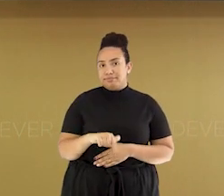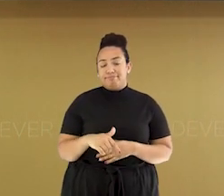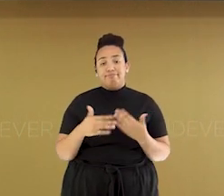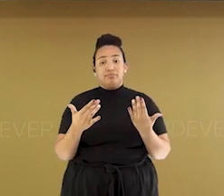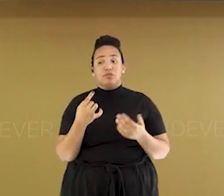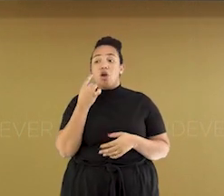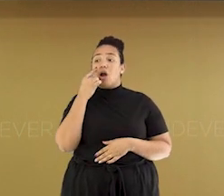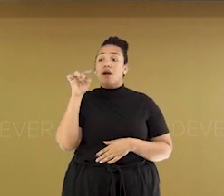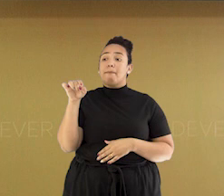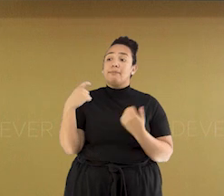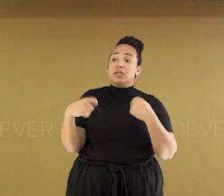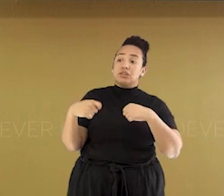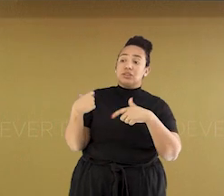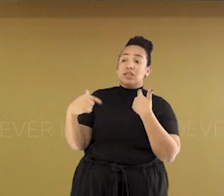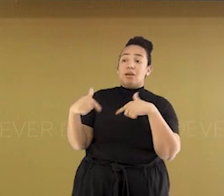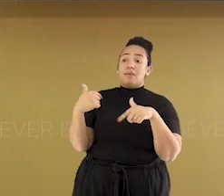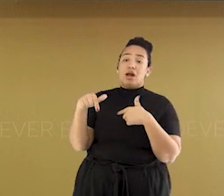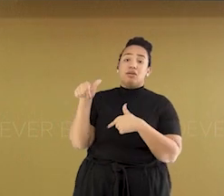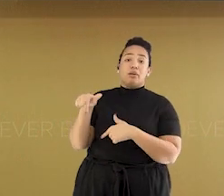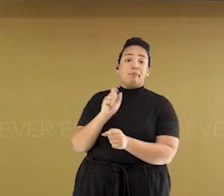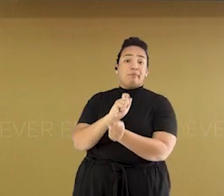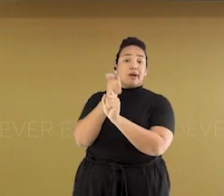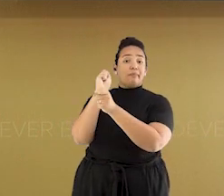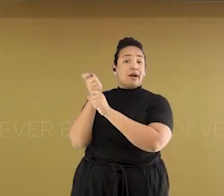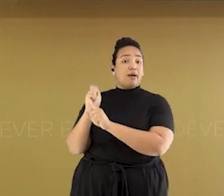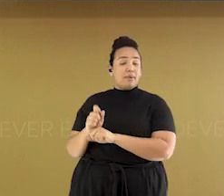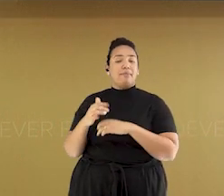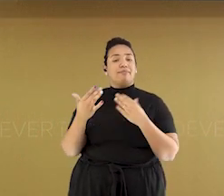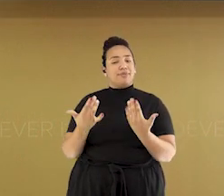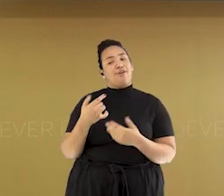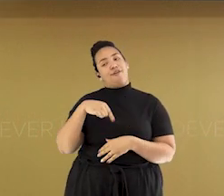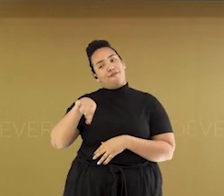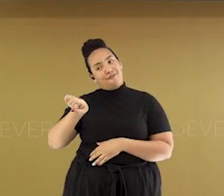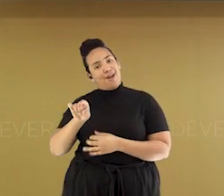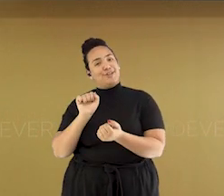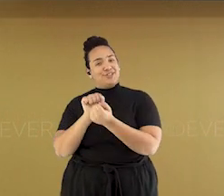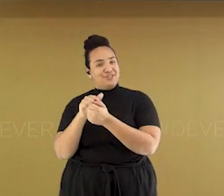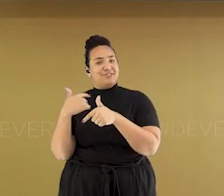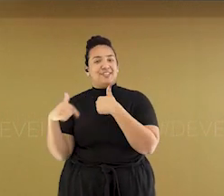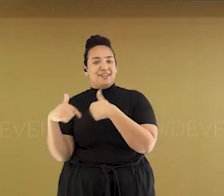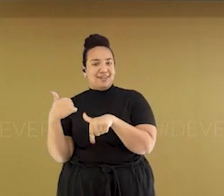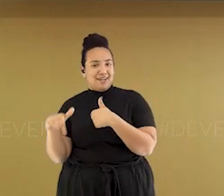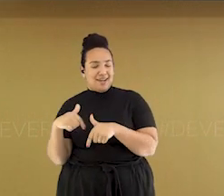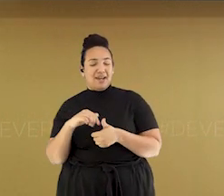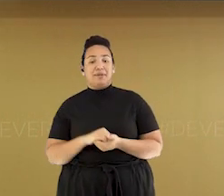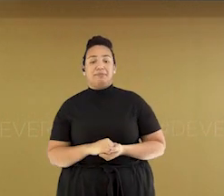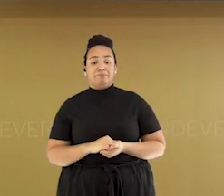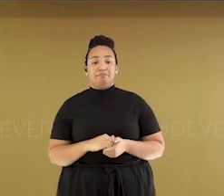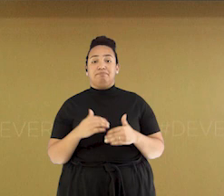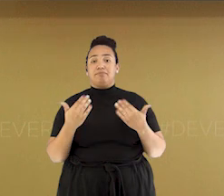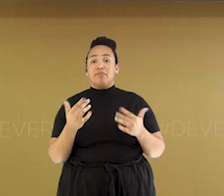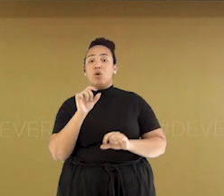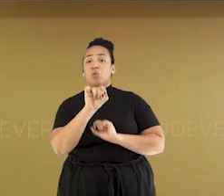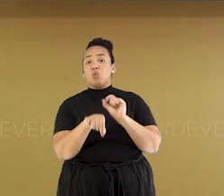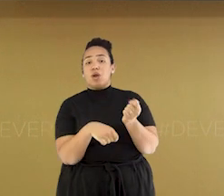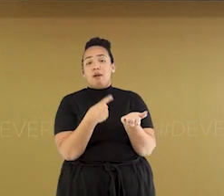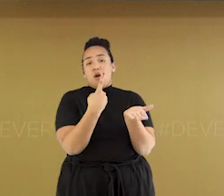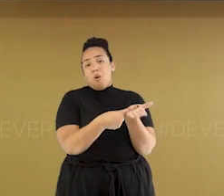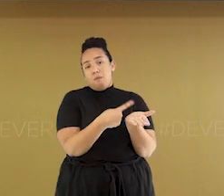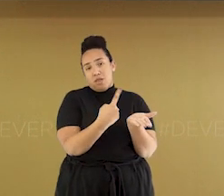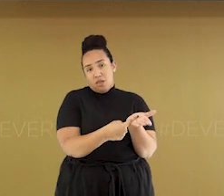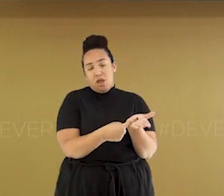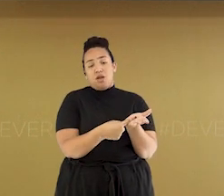aparece um trabalho de ajudante de pedreiro, a pessoa vai trabalhar. Nesse caso, o pedreiro faz um combinado com o